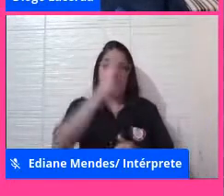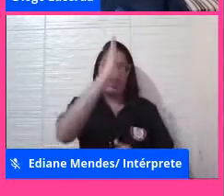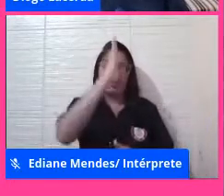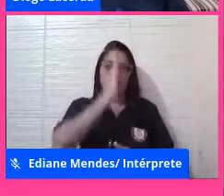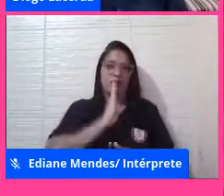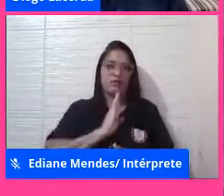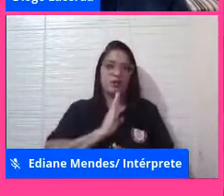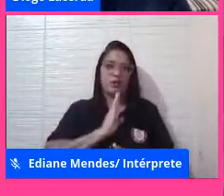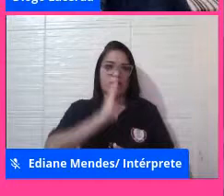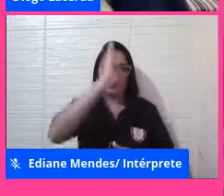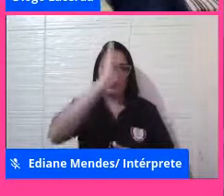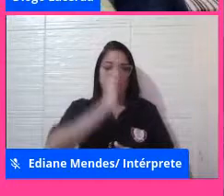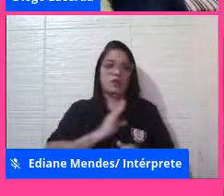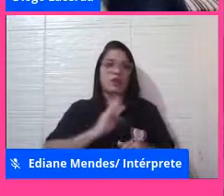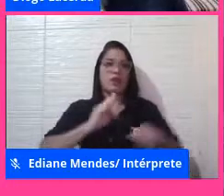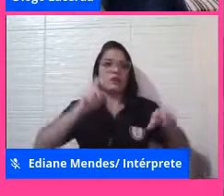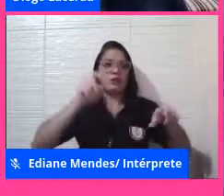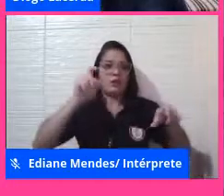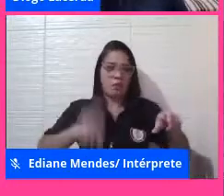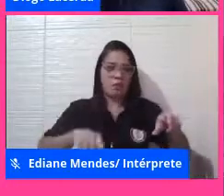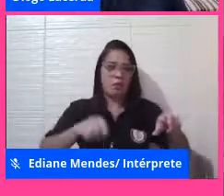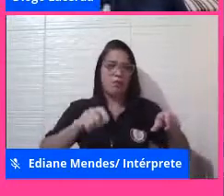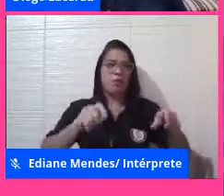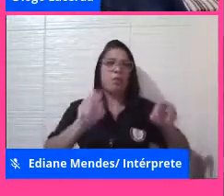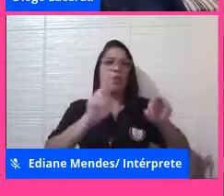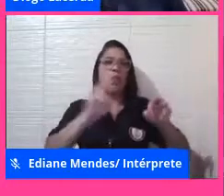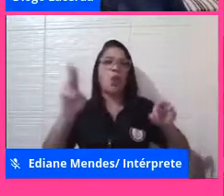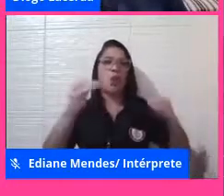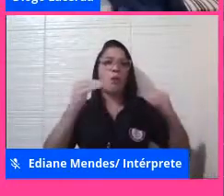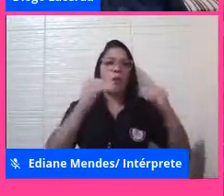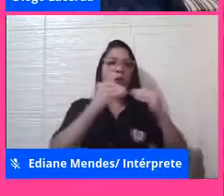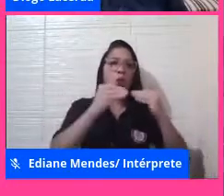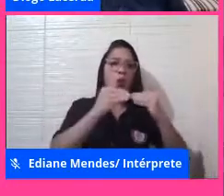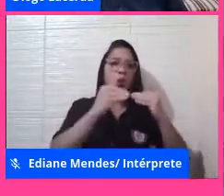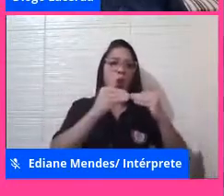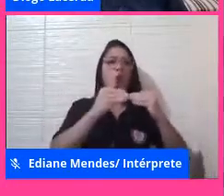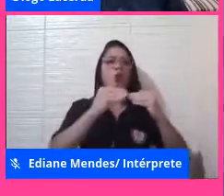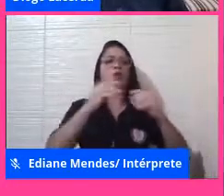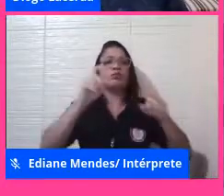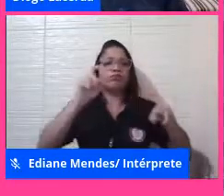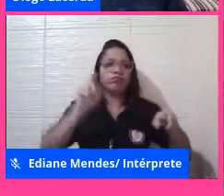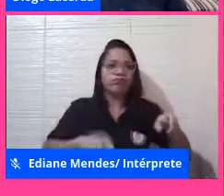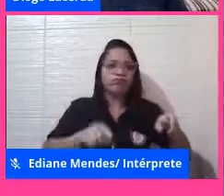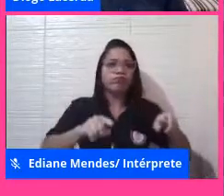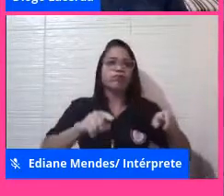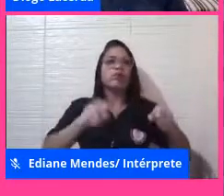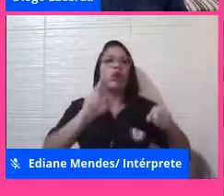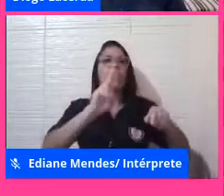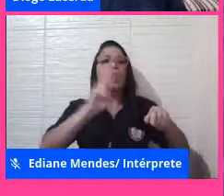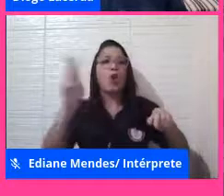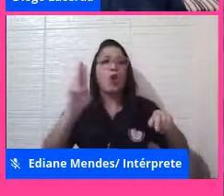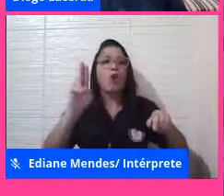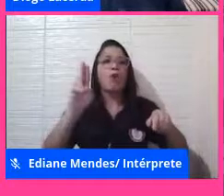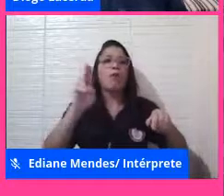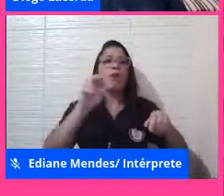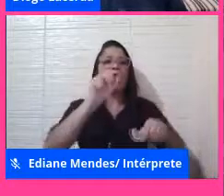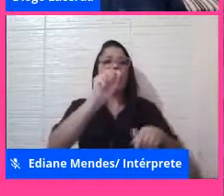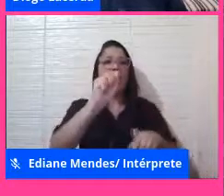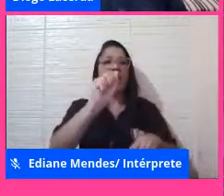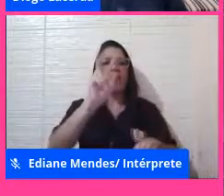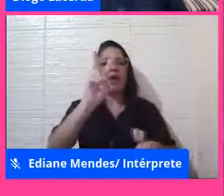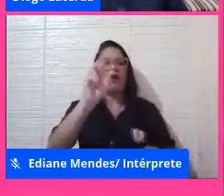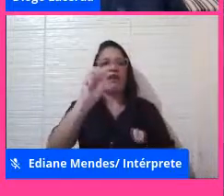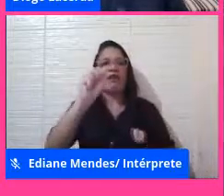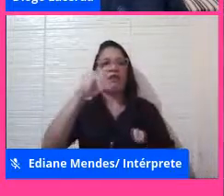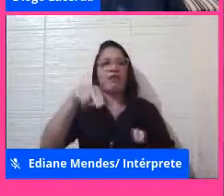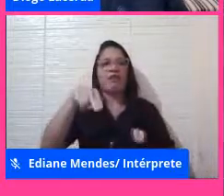bota avançar, e aqui, a próxima parte, você vai procurar em qual partição do teu notebook ou do teu computador você vai instalar esse